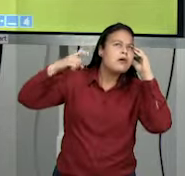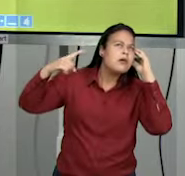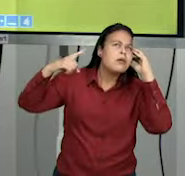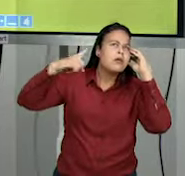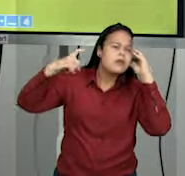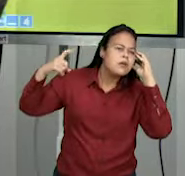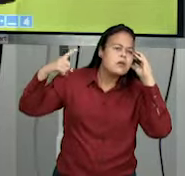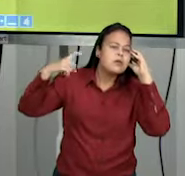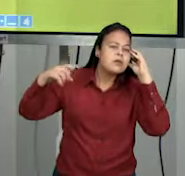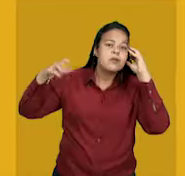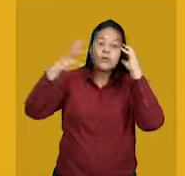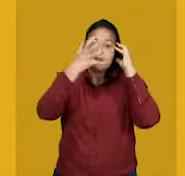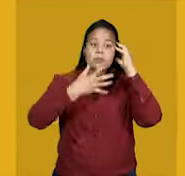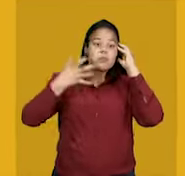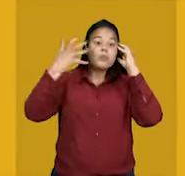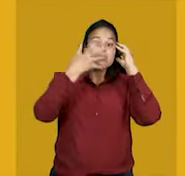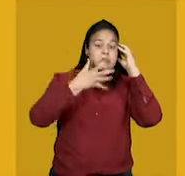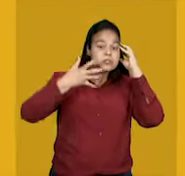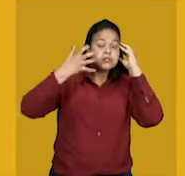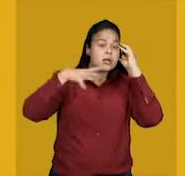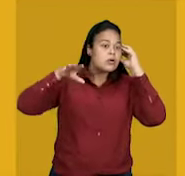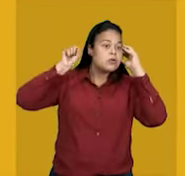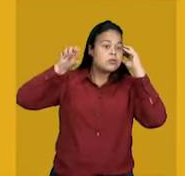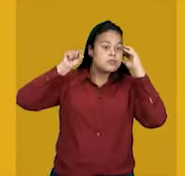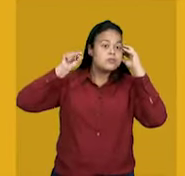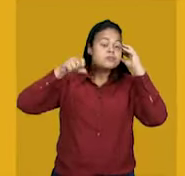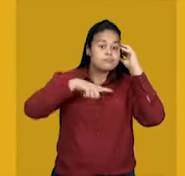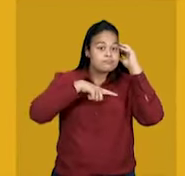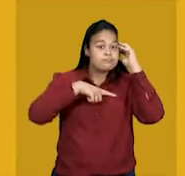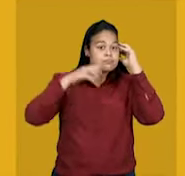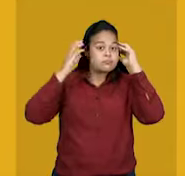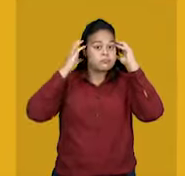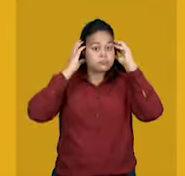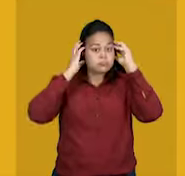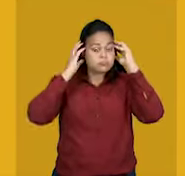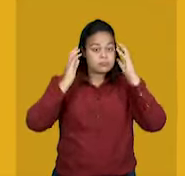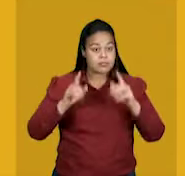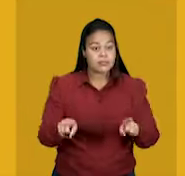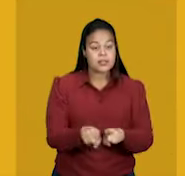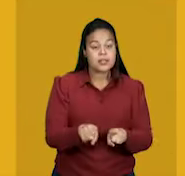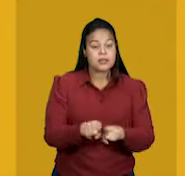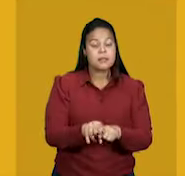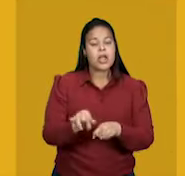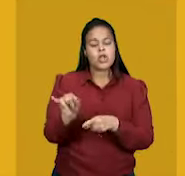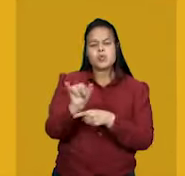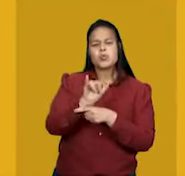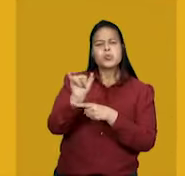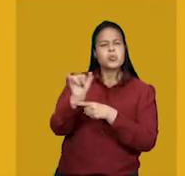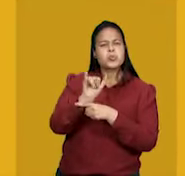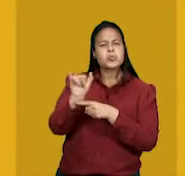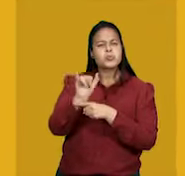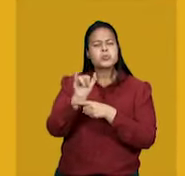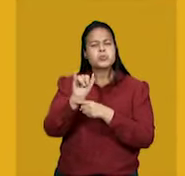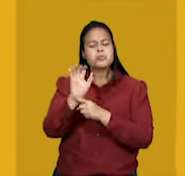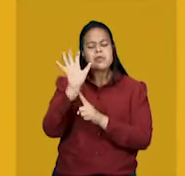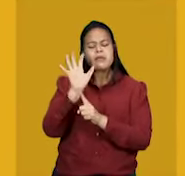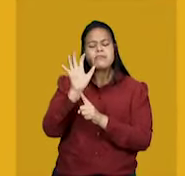Talvez você tenha identificado aqui na placa do YouTube uma referência à internet,